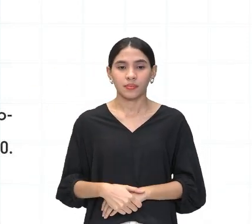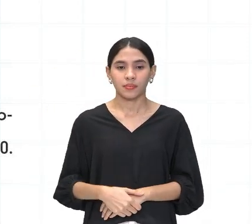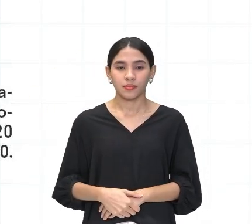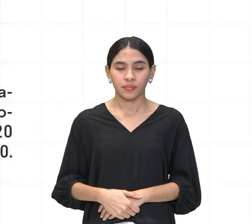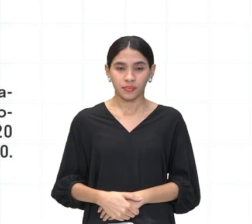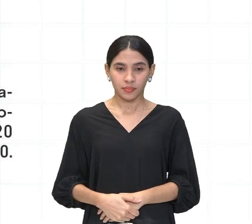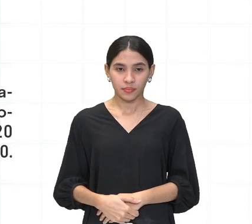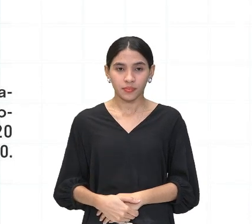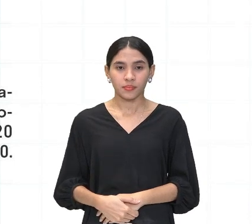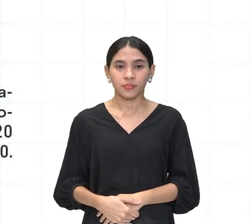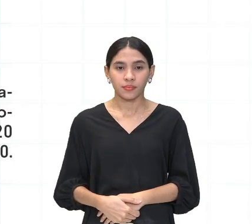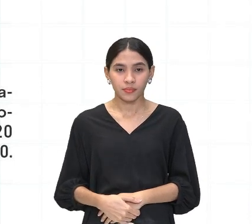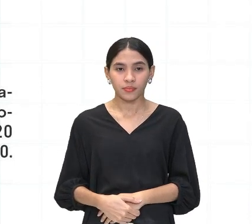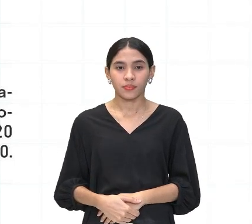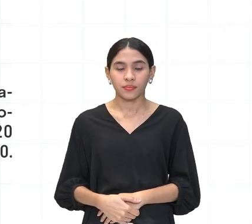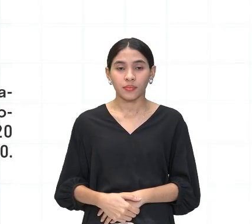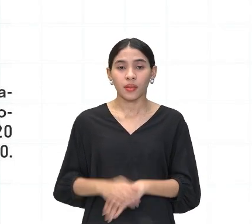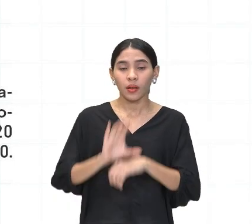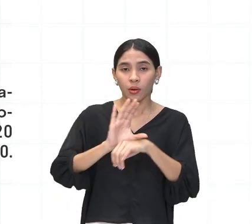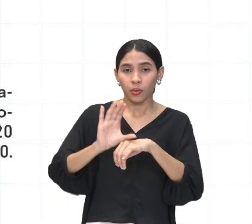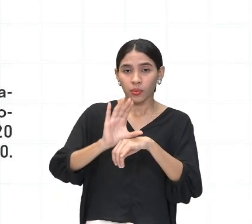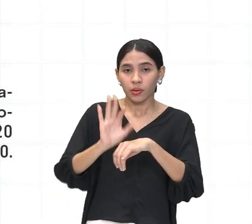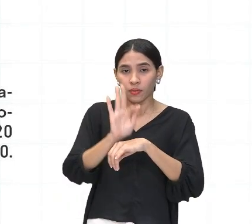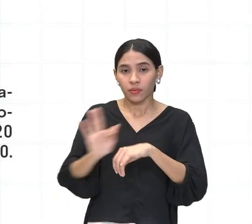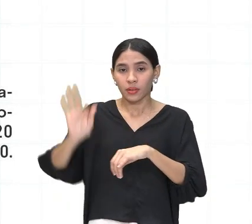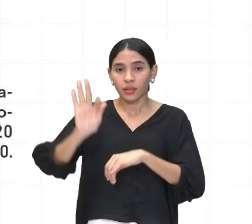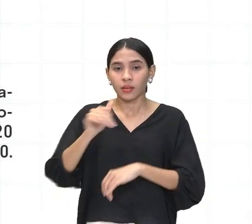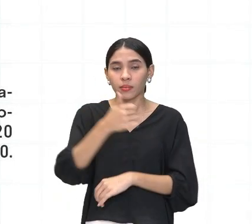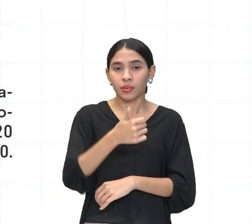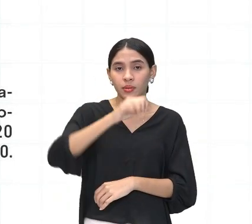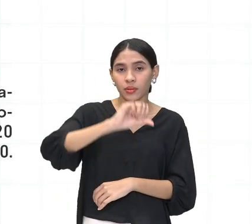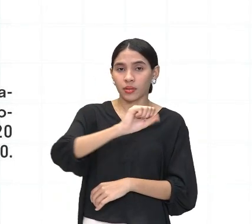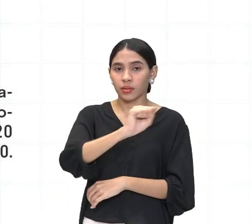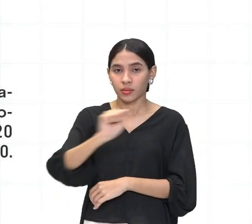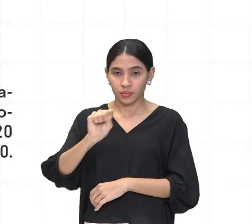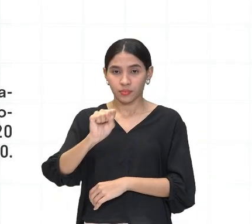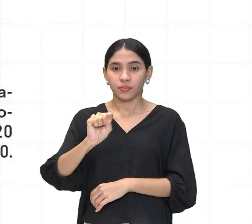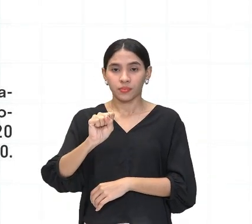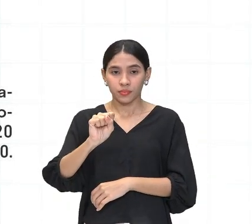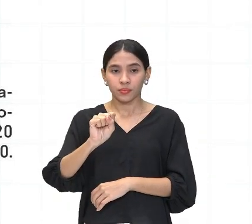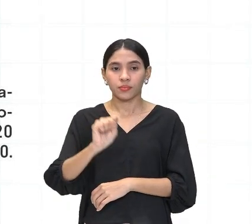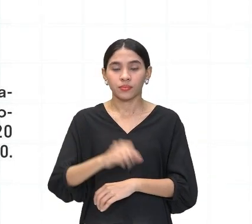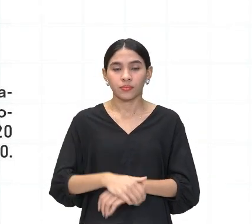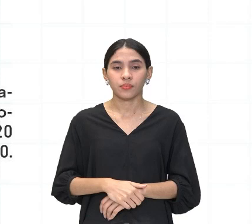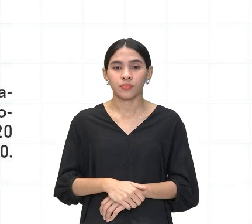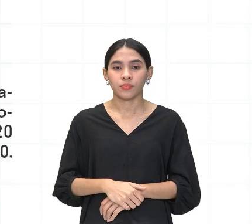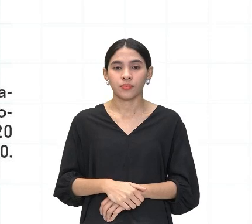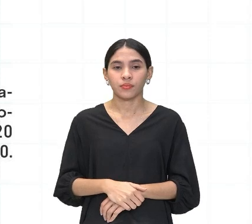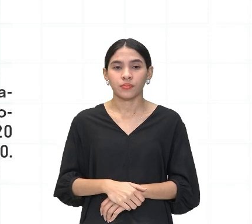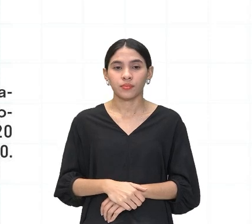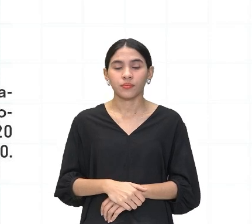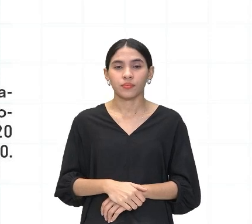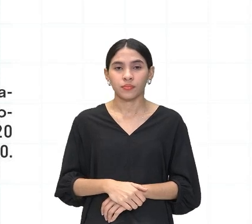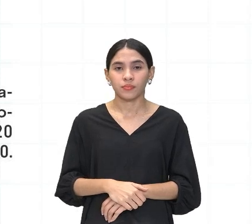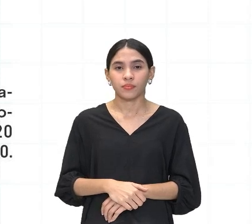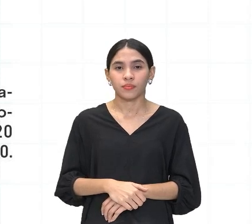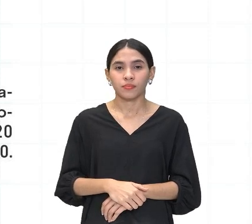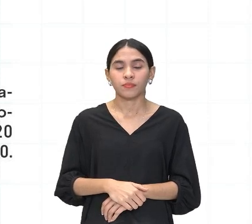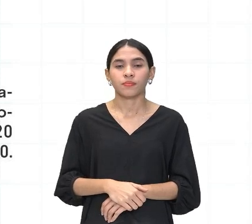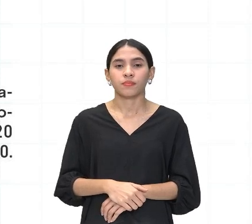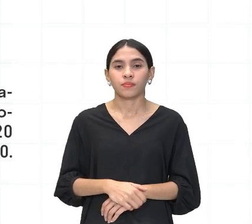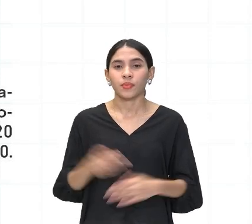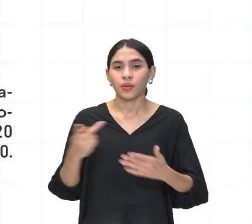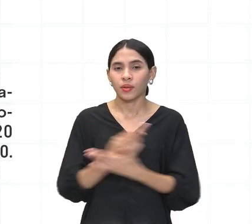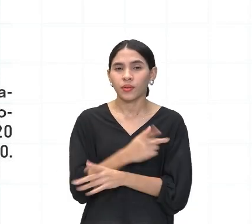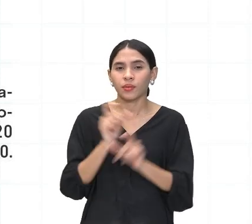cartela, a nossa Constituição Federal de 1988 passou, então,